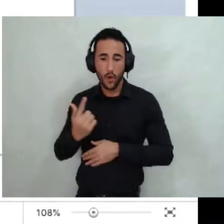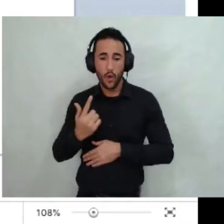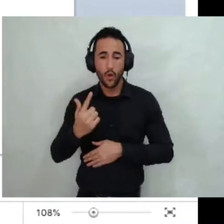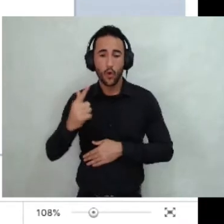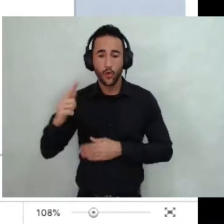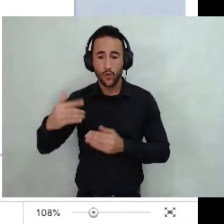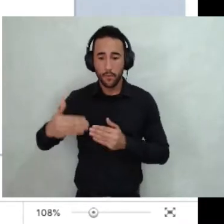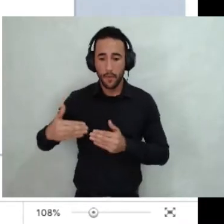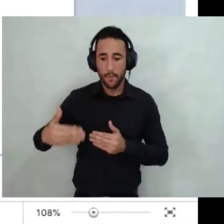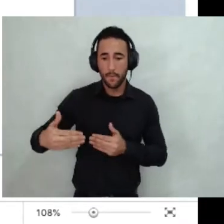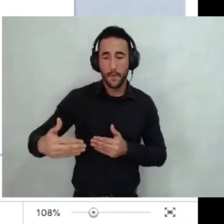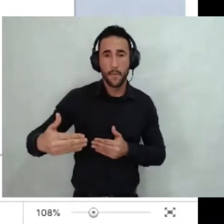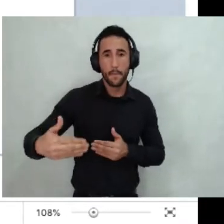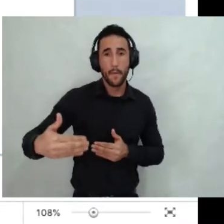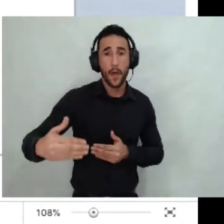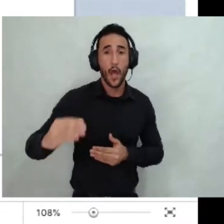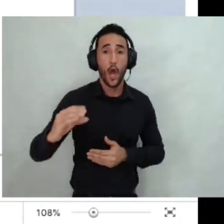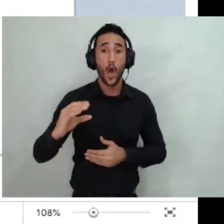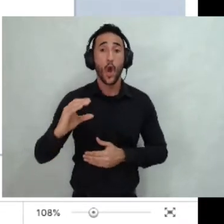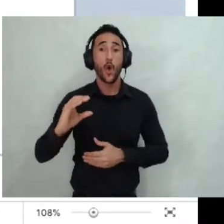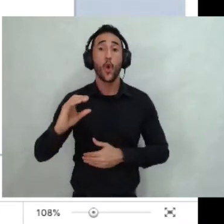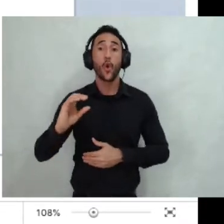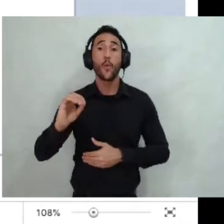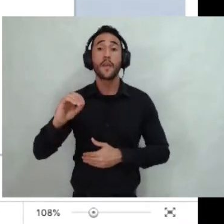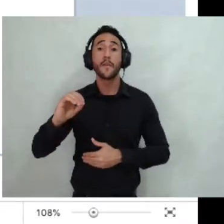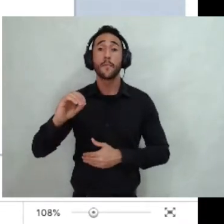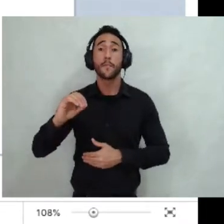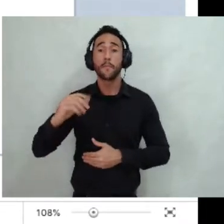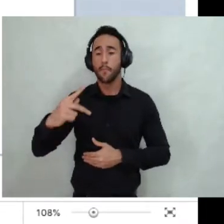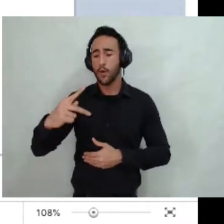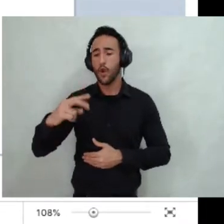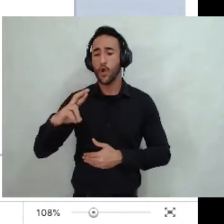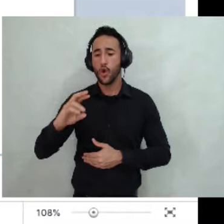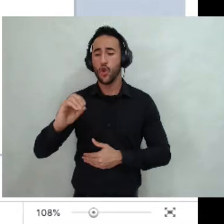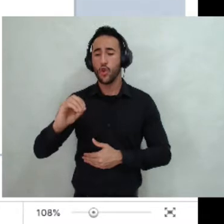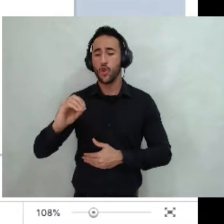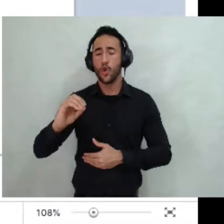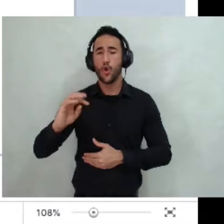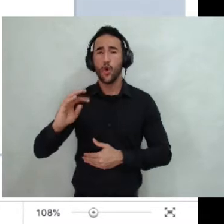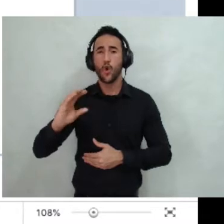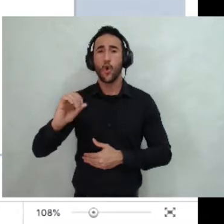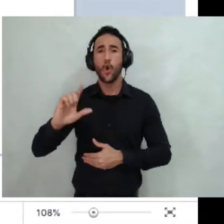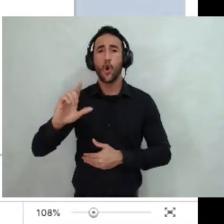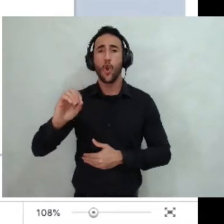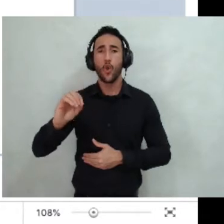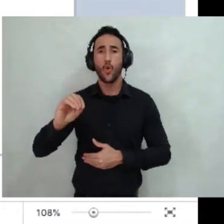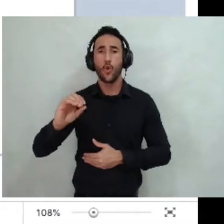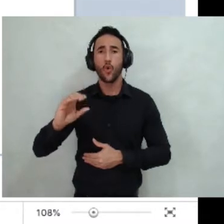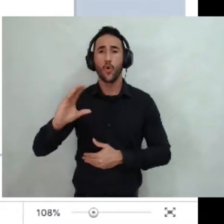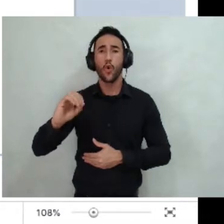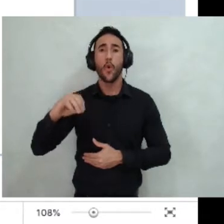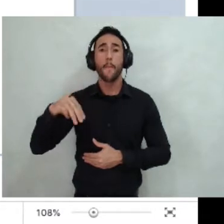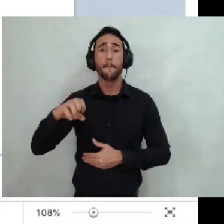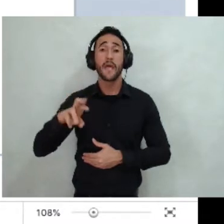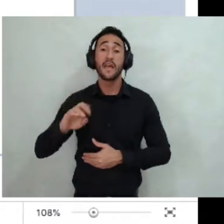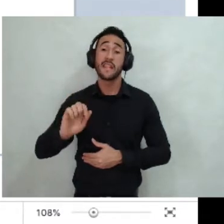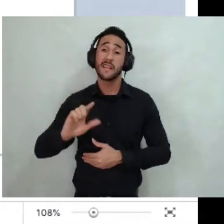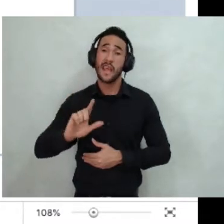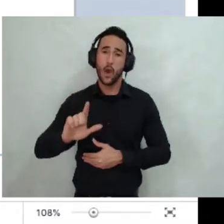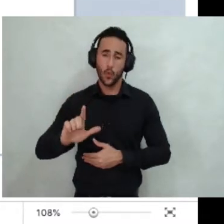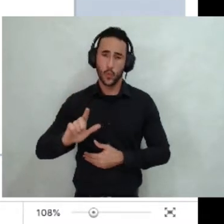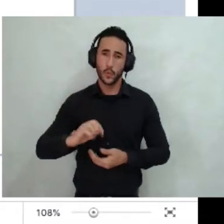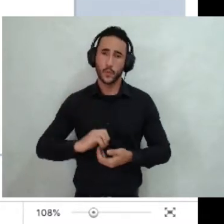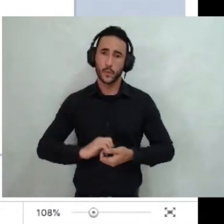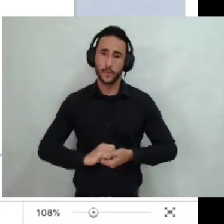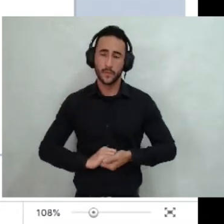comercial. A gente tem mais de 4 protocolos diferentes no laboratório que nós já testamos, e